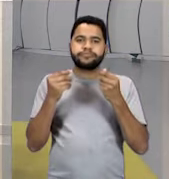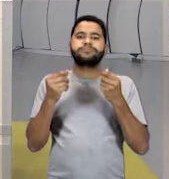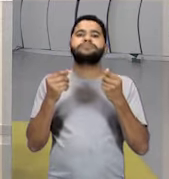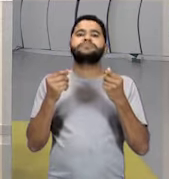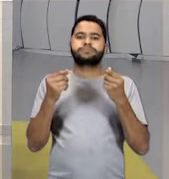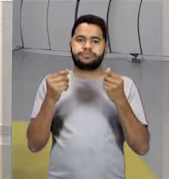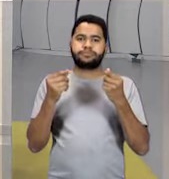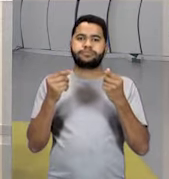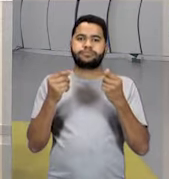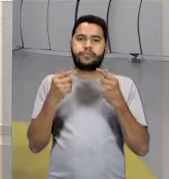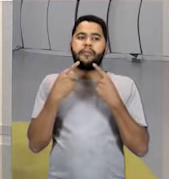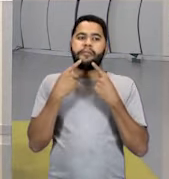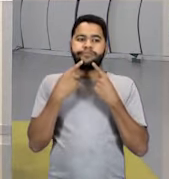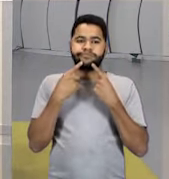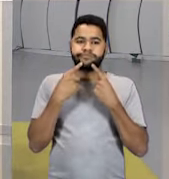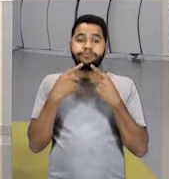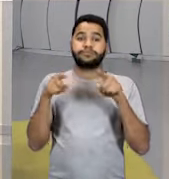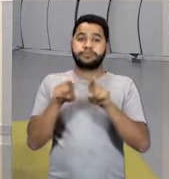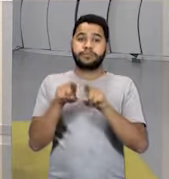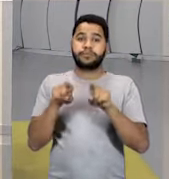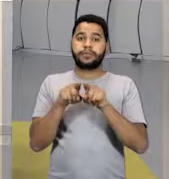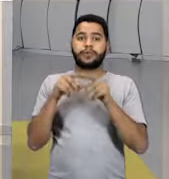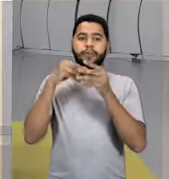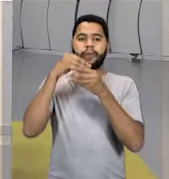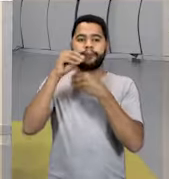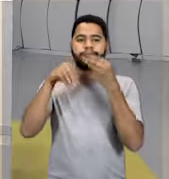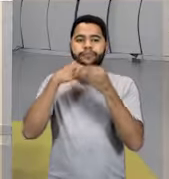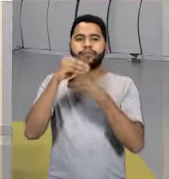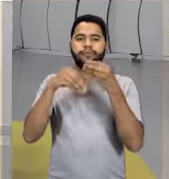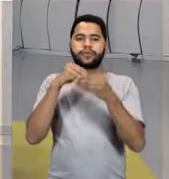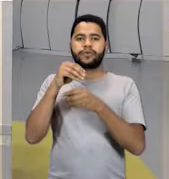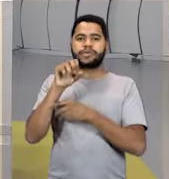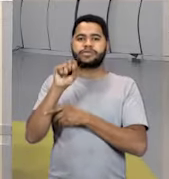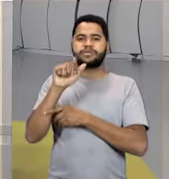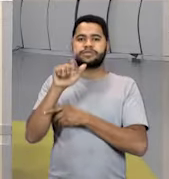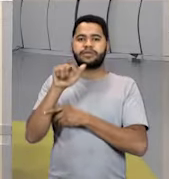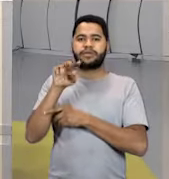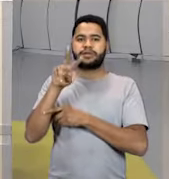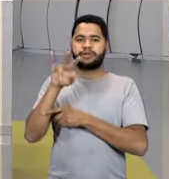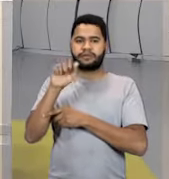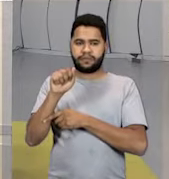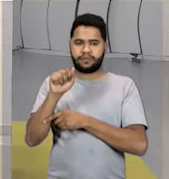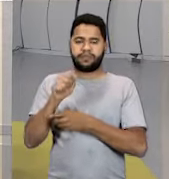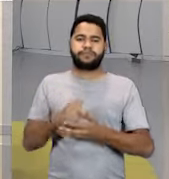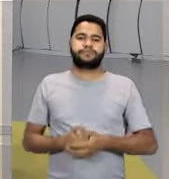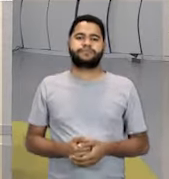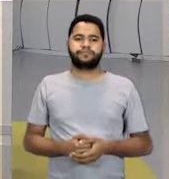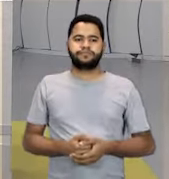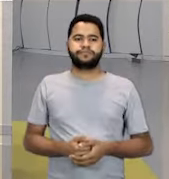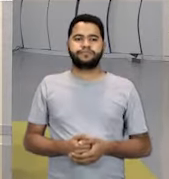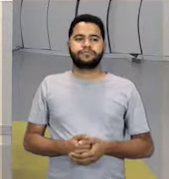da mastigação e da mistura com a saliva.